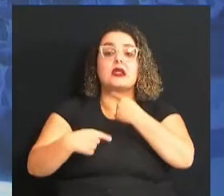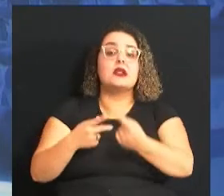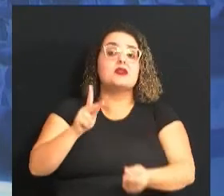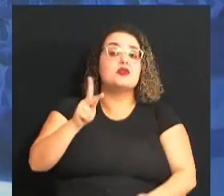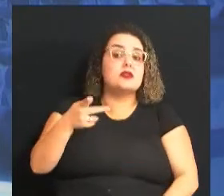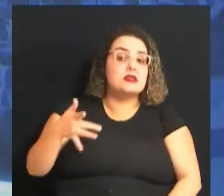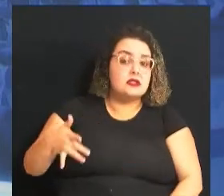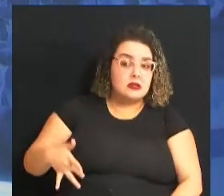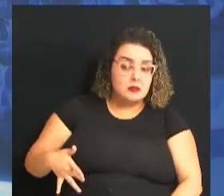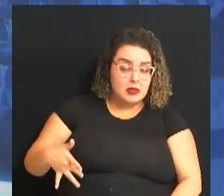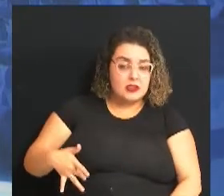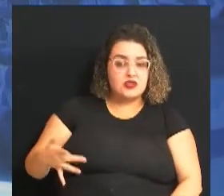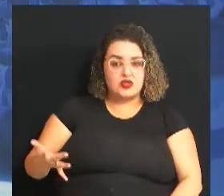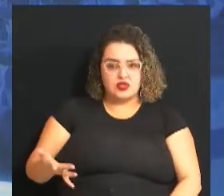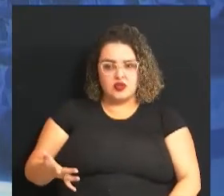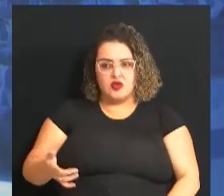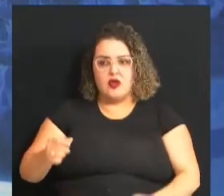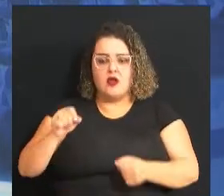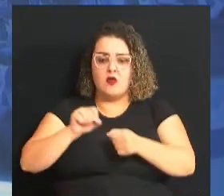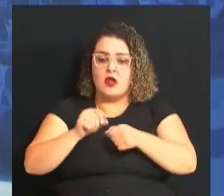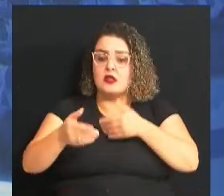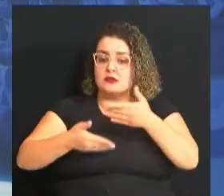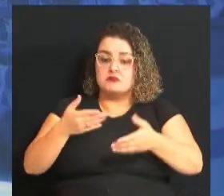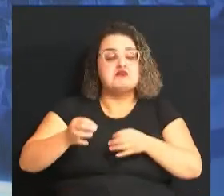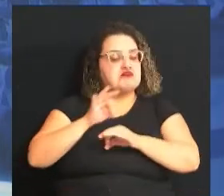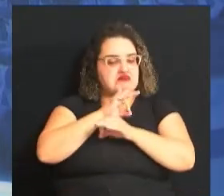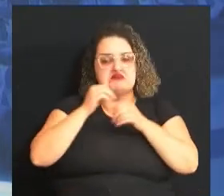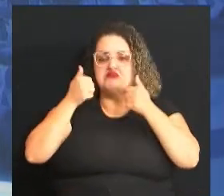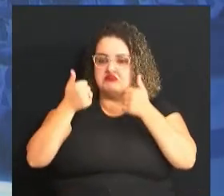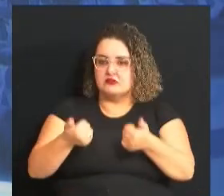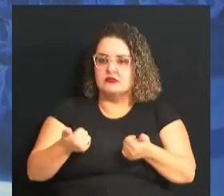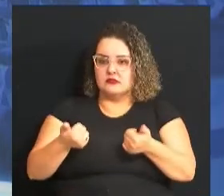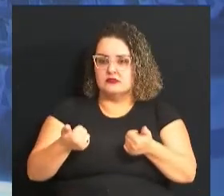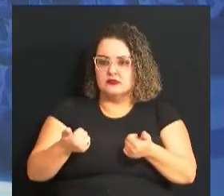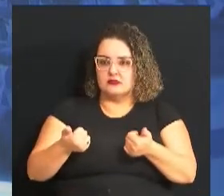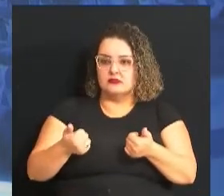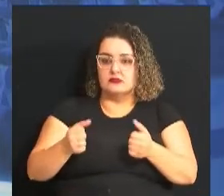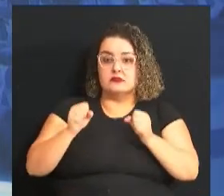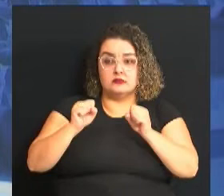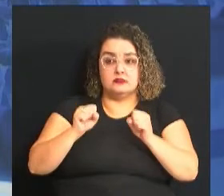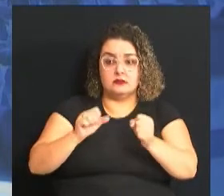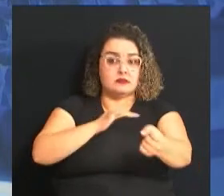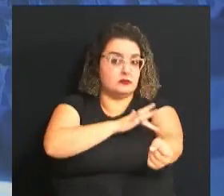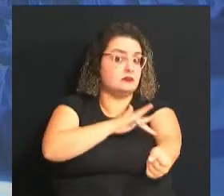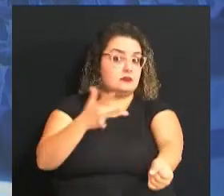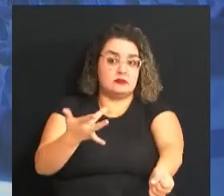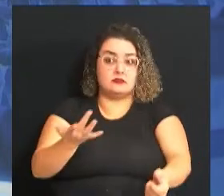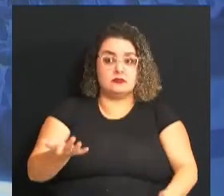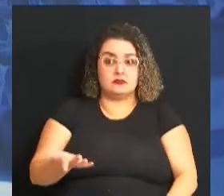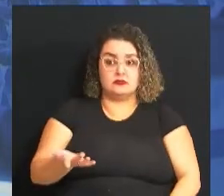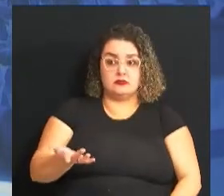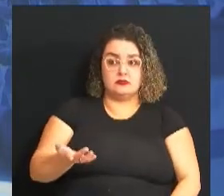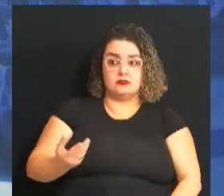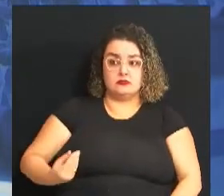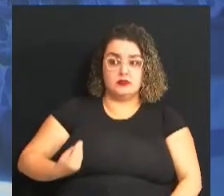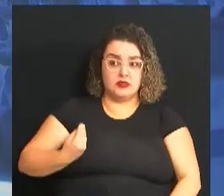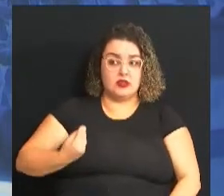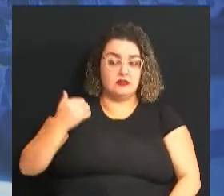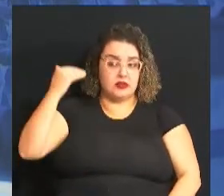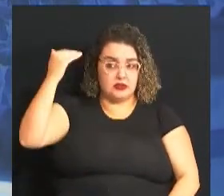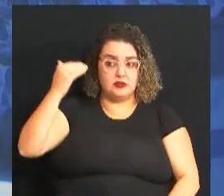hepatites, a pessoa fez o tratamento, deu tudo certo, ela vai poder ou não doar sangue? Isso já na vida adulta.